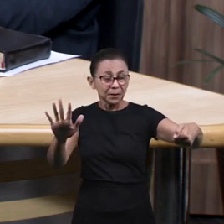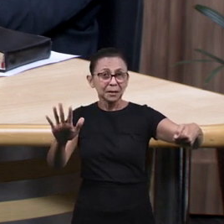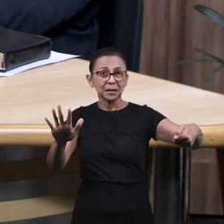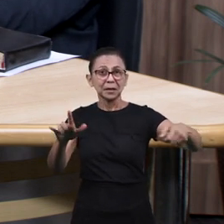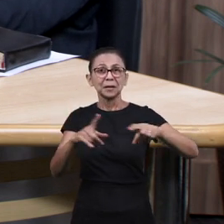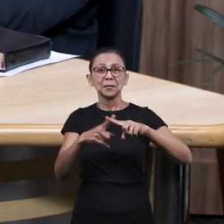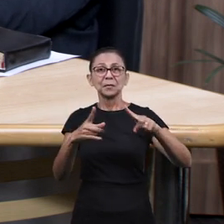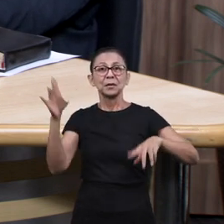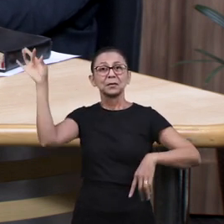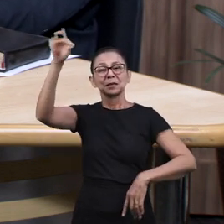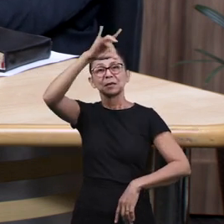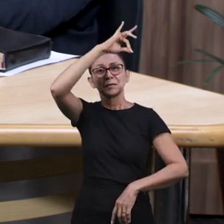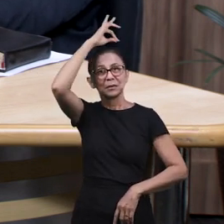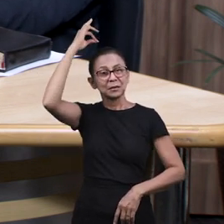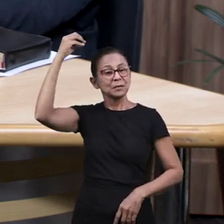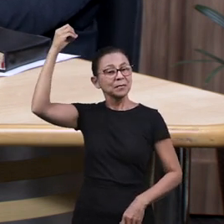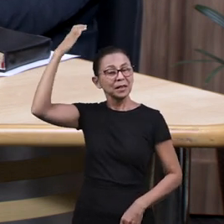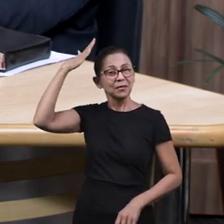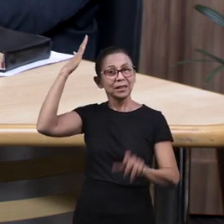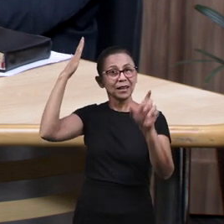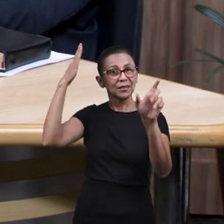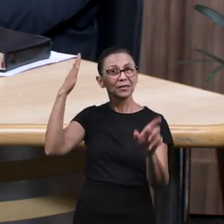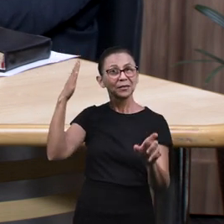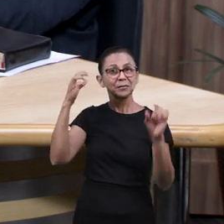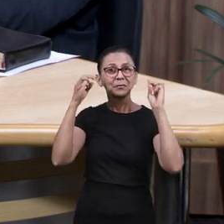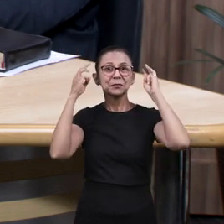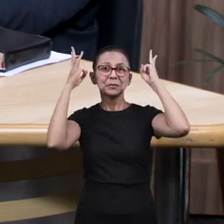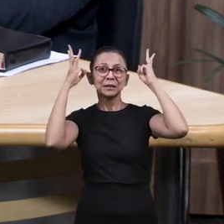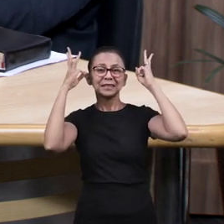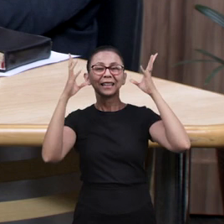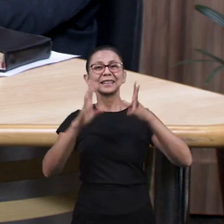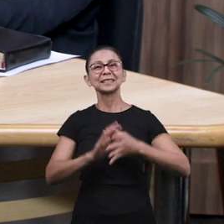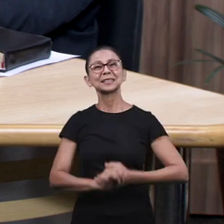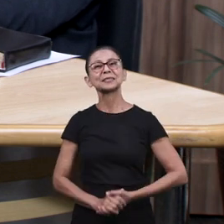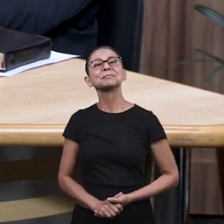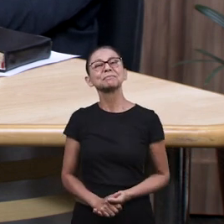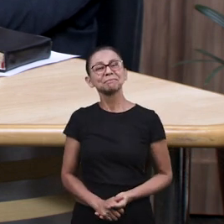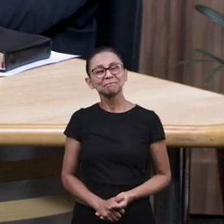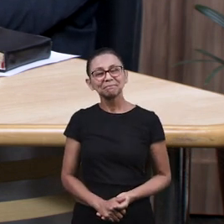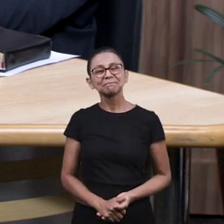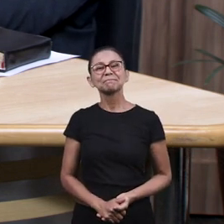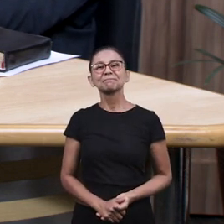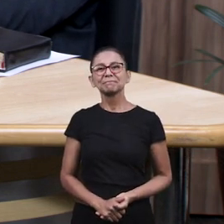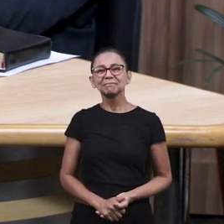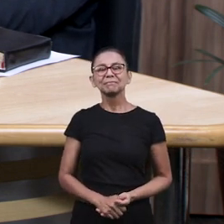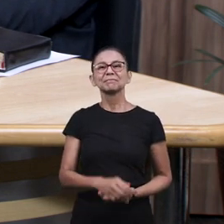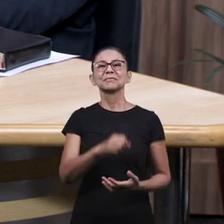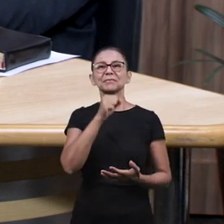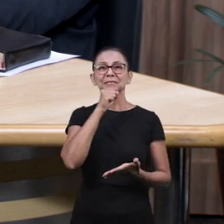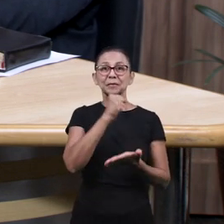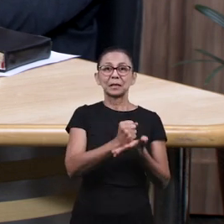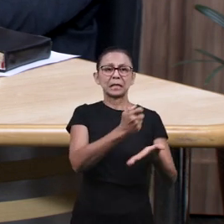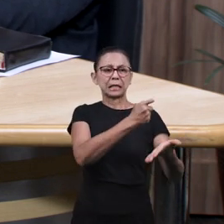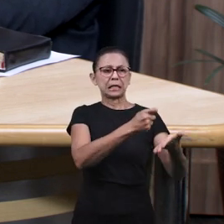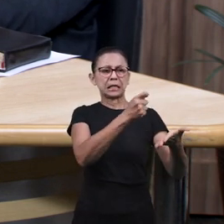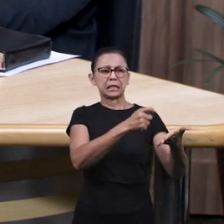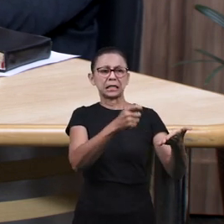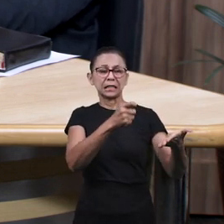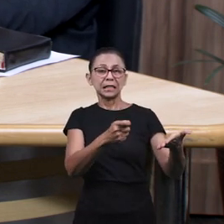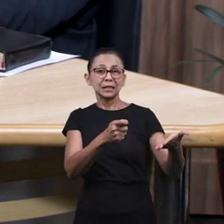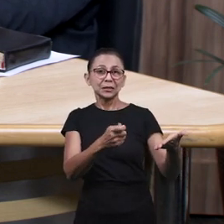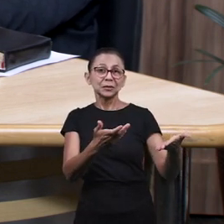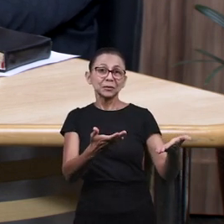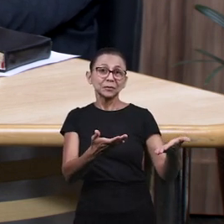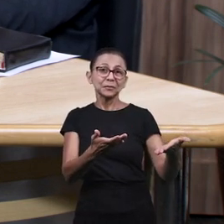Santo revelou a ele. Então, o Espírito Santo também está presente no Velho Testamento, quando o Velho Testamento estava sendo escrito. Porque toda a palavra